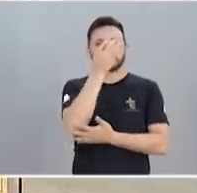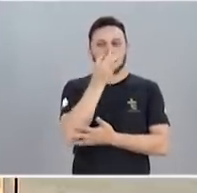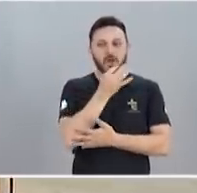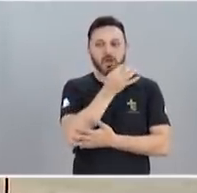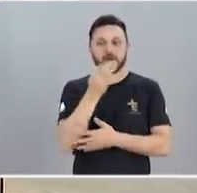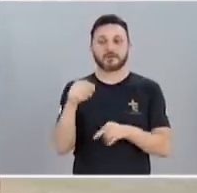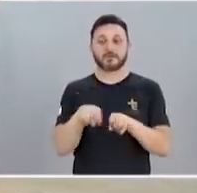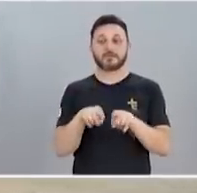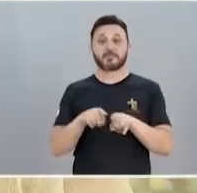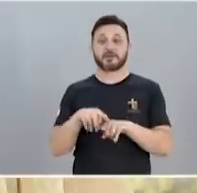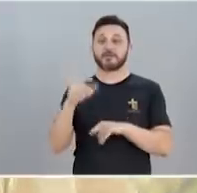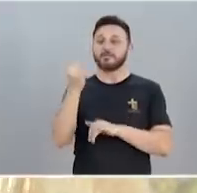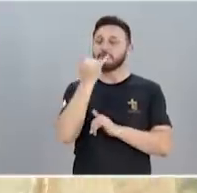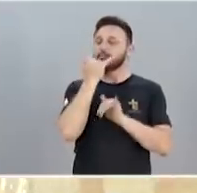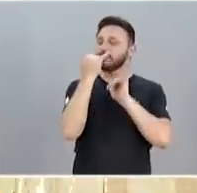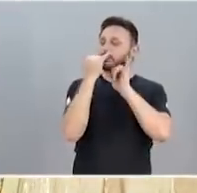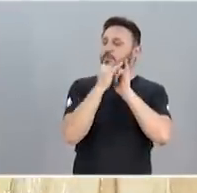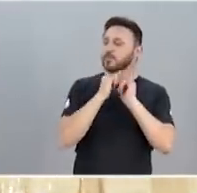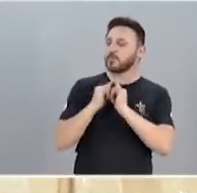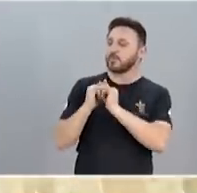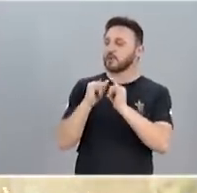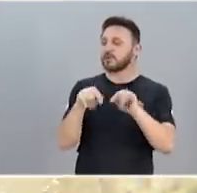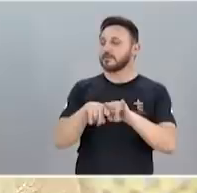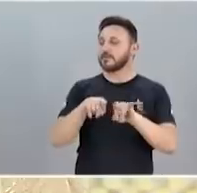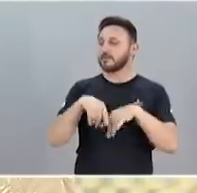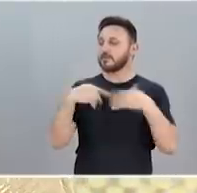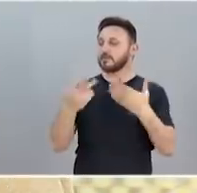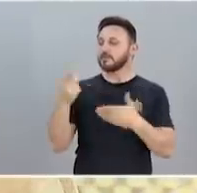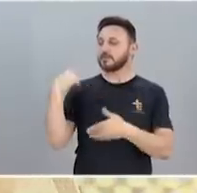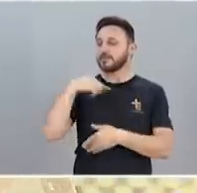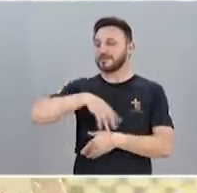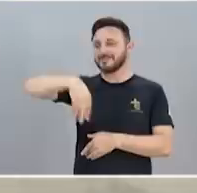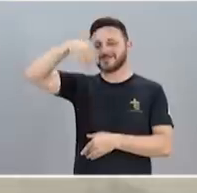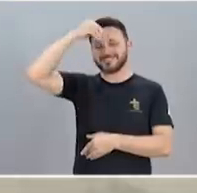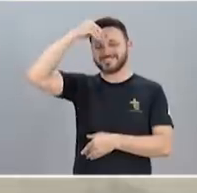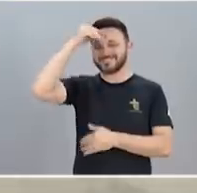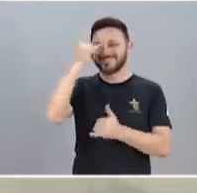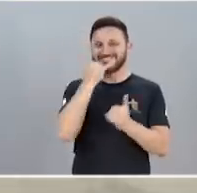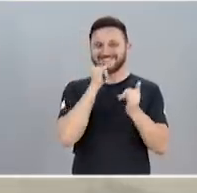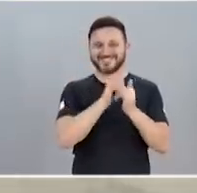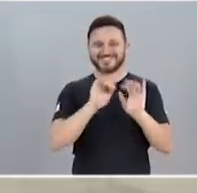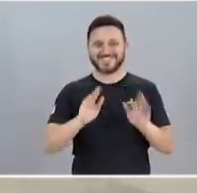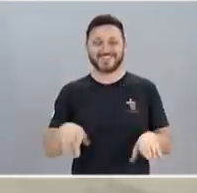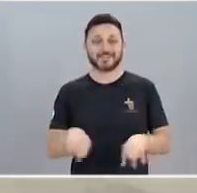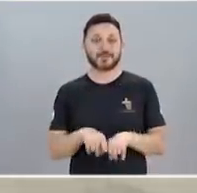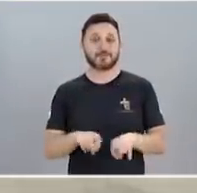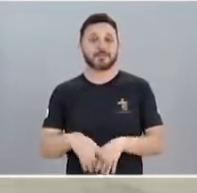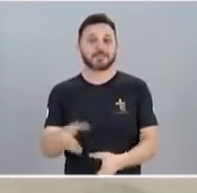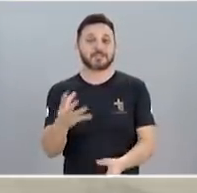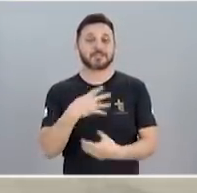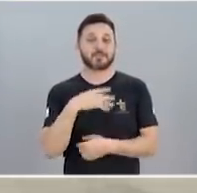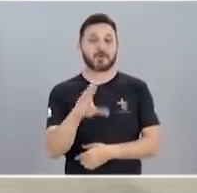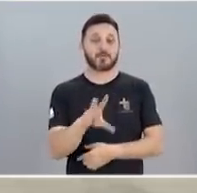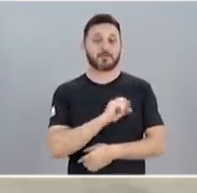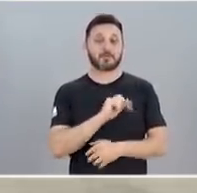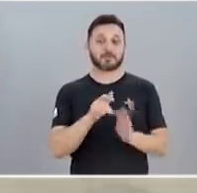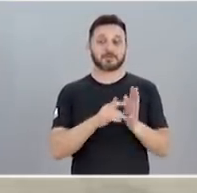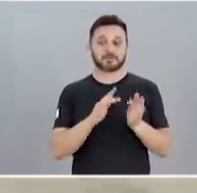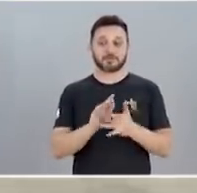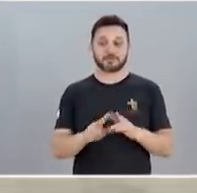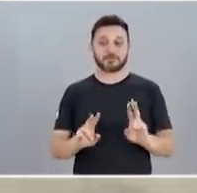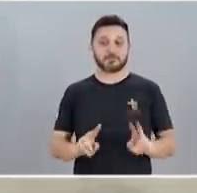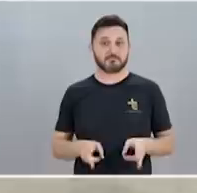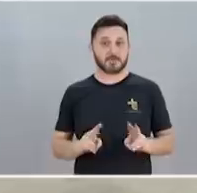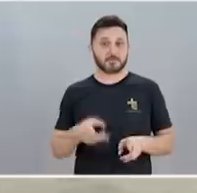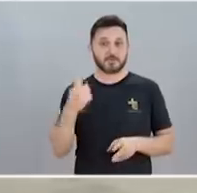nos perdoou e perdoa no batismo, nós já sentimos esse amor de Jesus, que